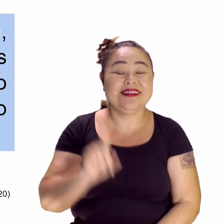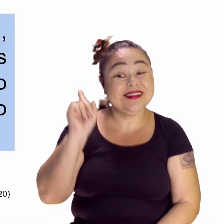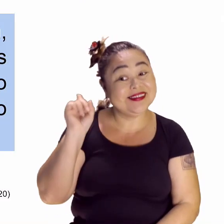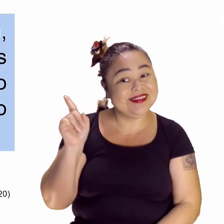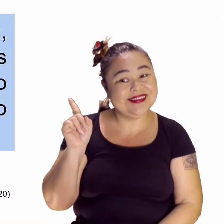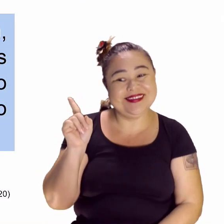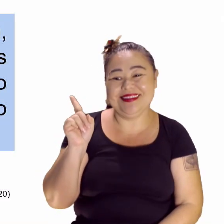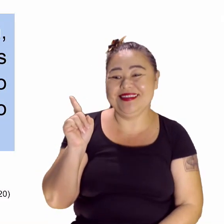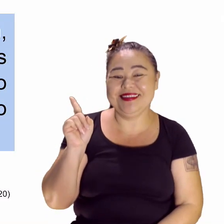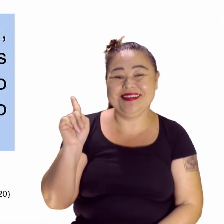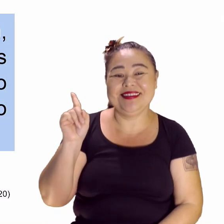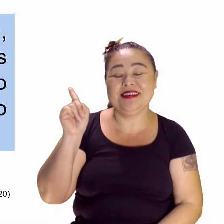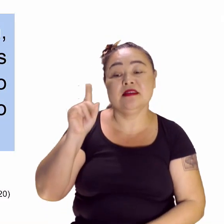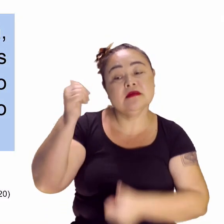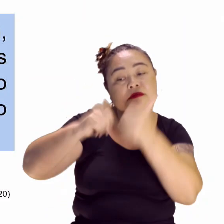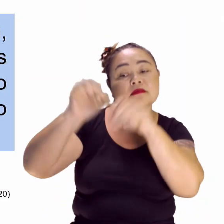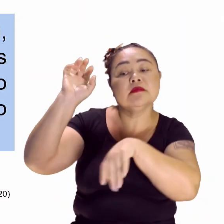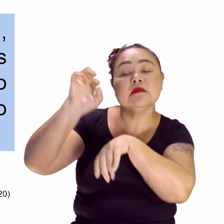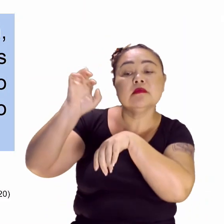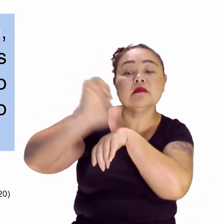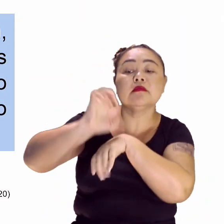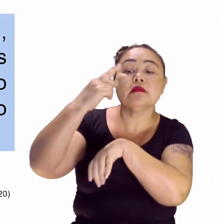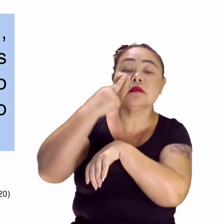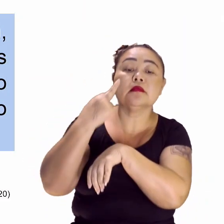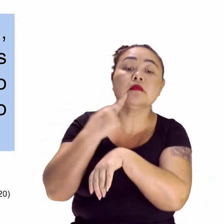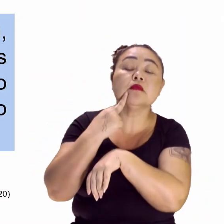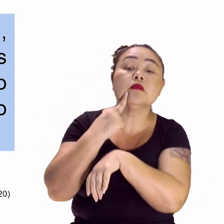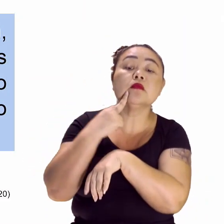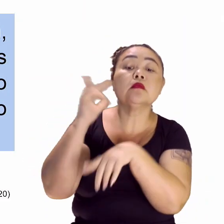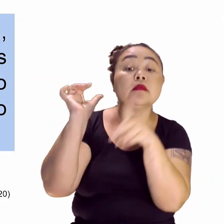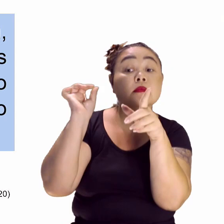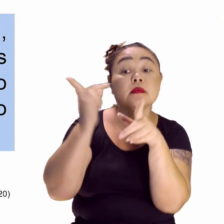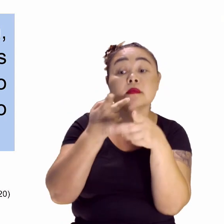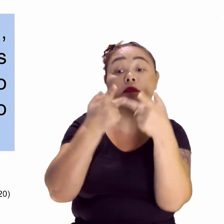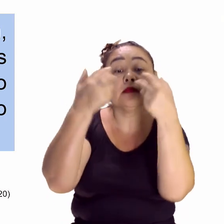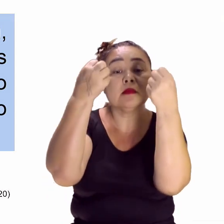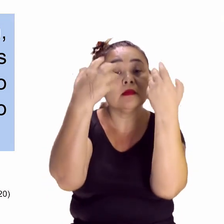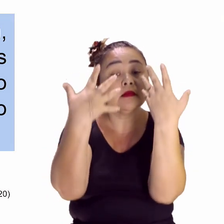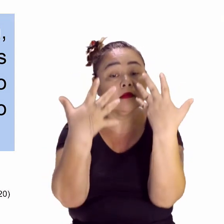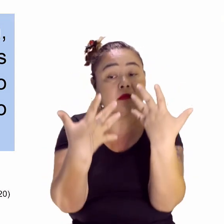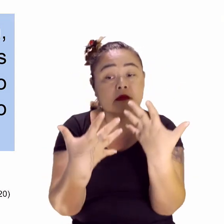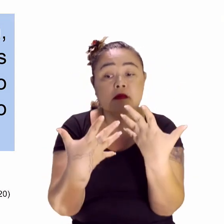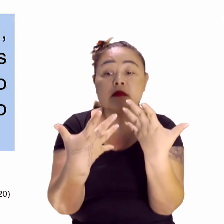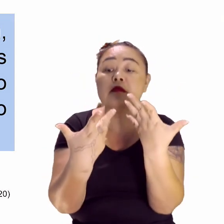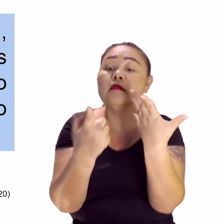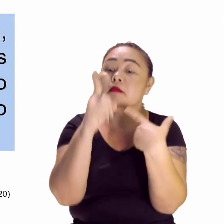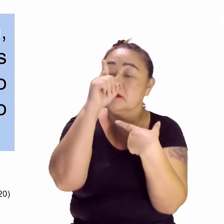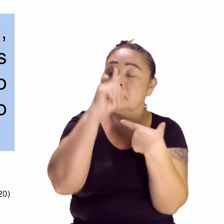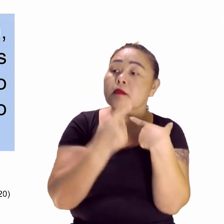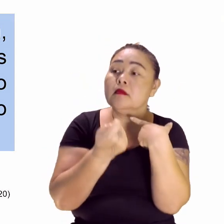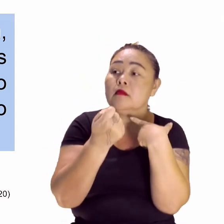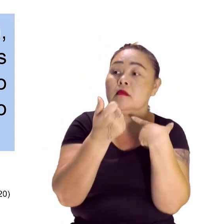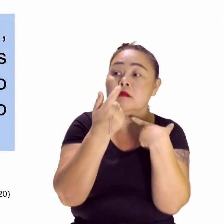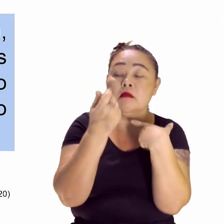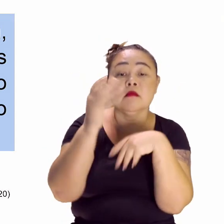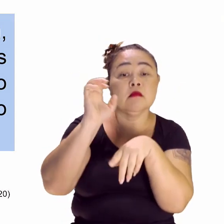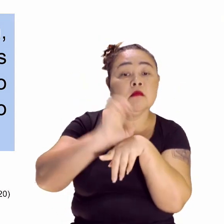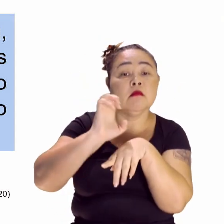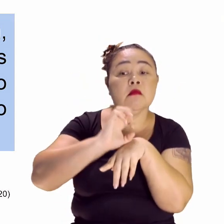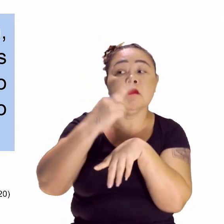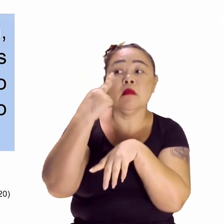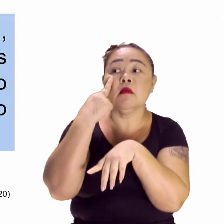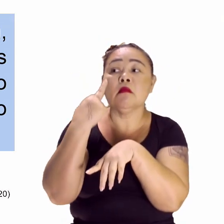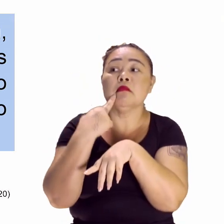vamos analisar que está de Rondônia quando a gente fala da produção do Milho galera então Estado de Rondônia